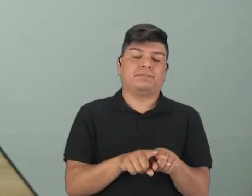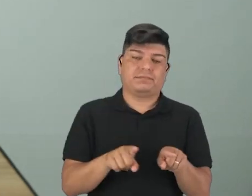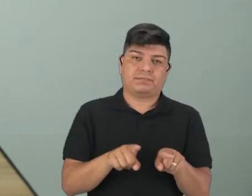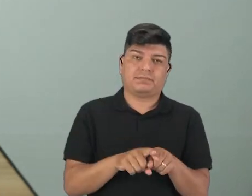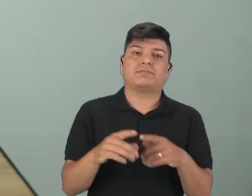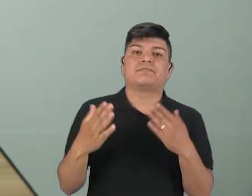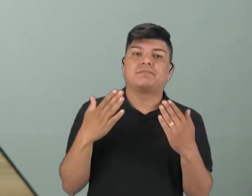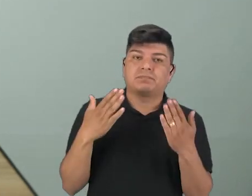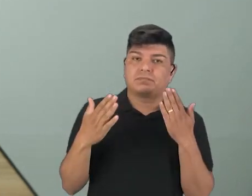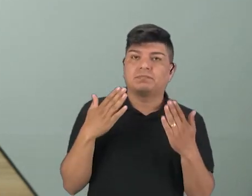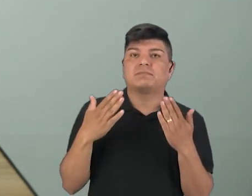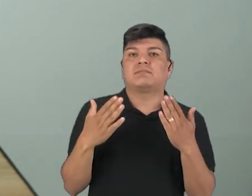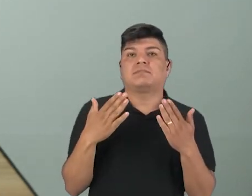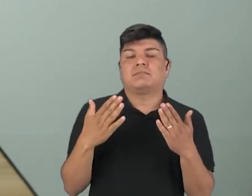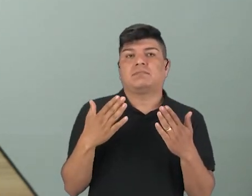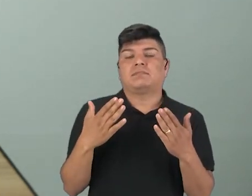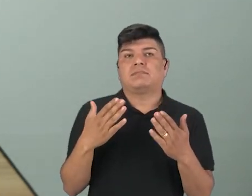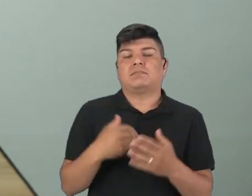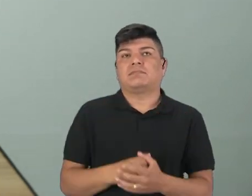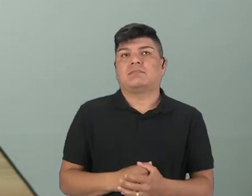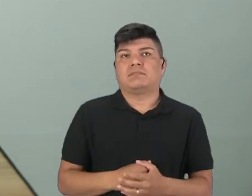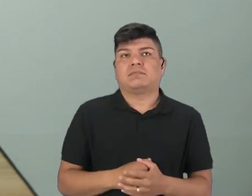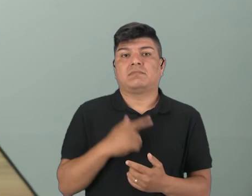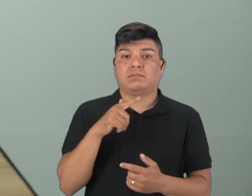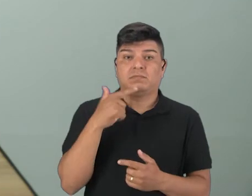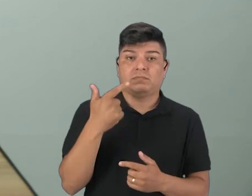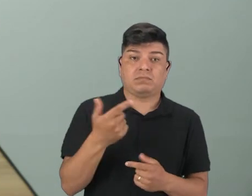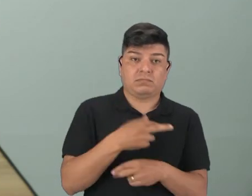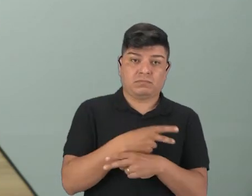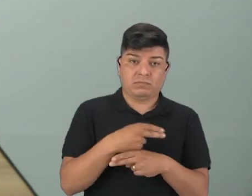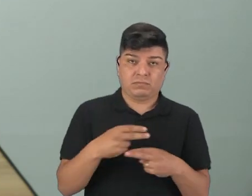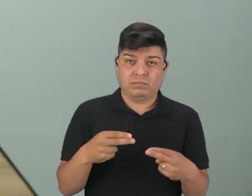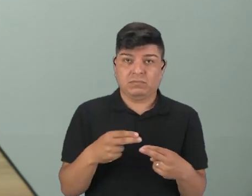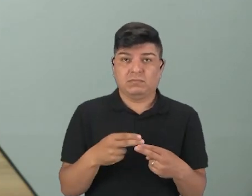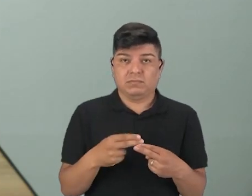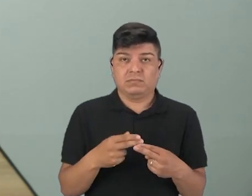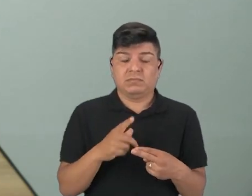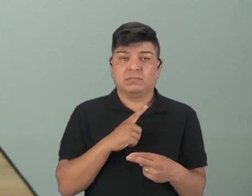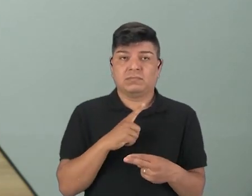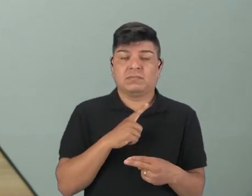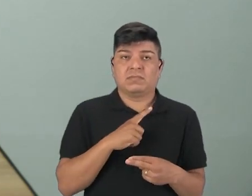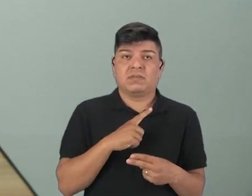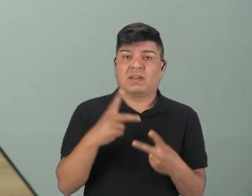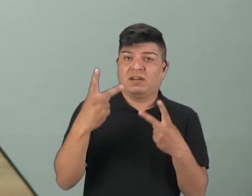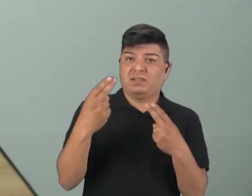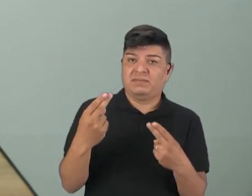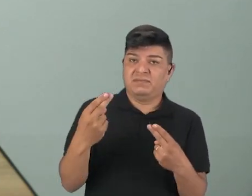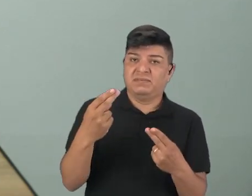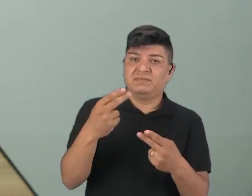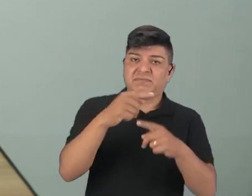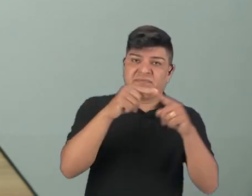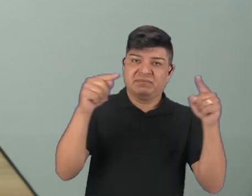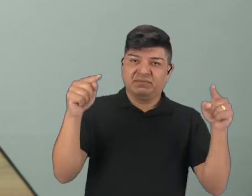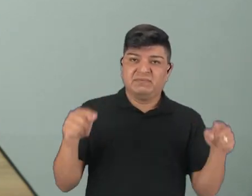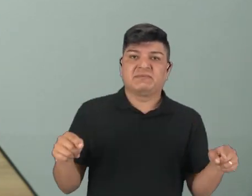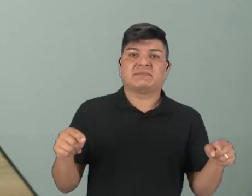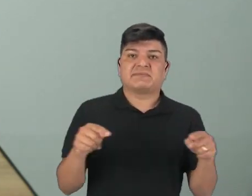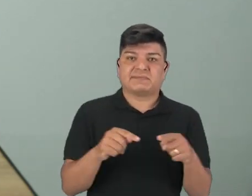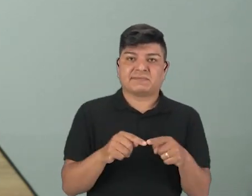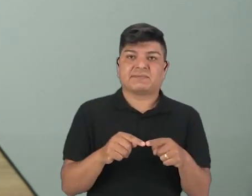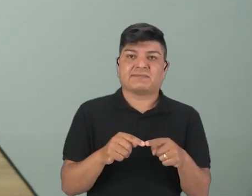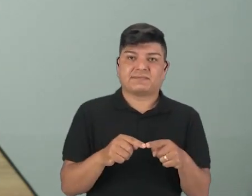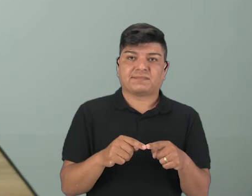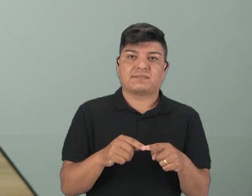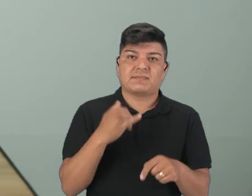essa comparação. O que outros objetos têm essa mesma forma